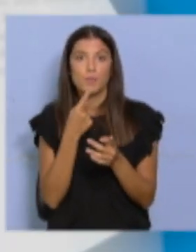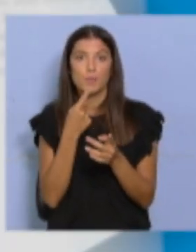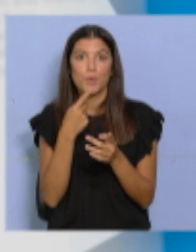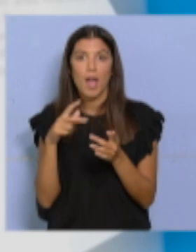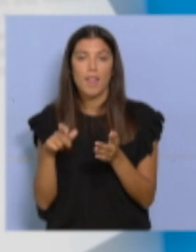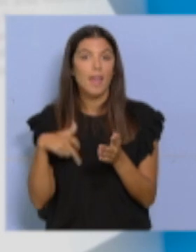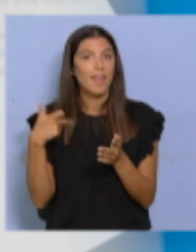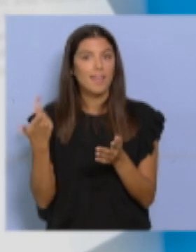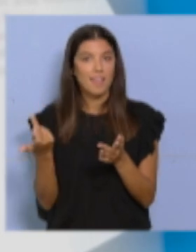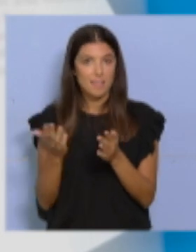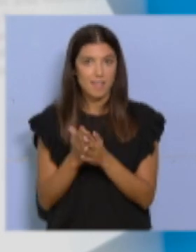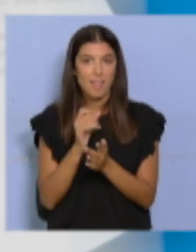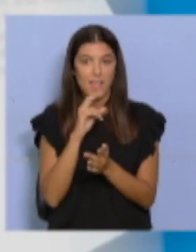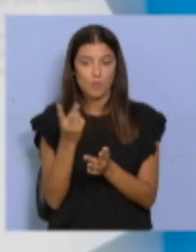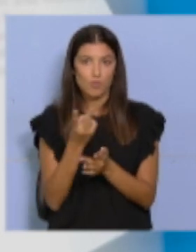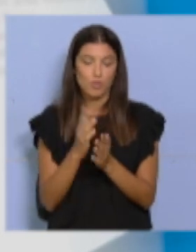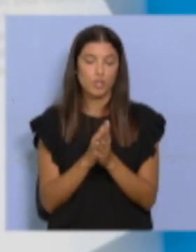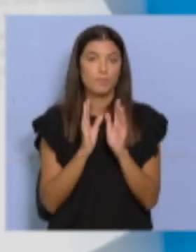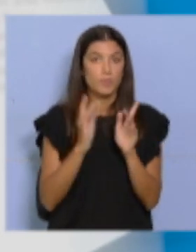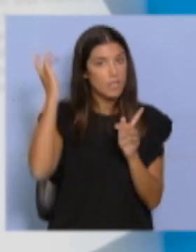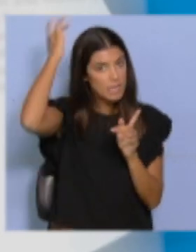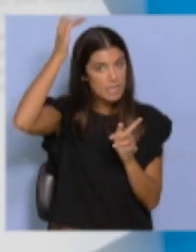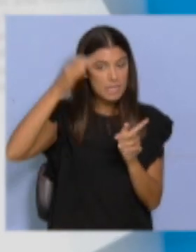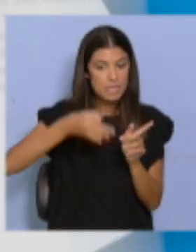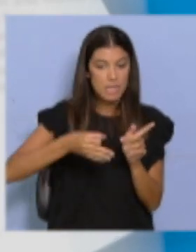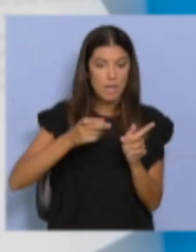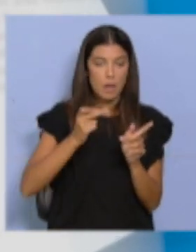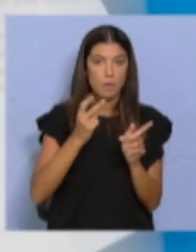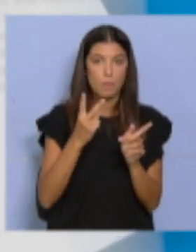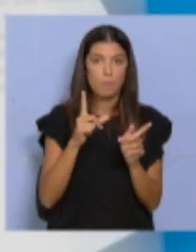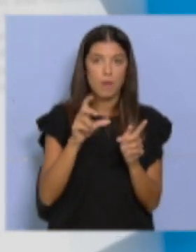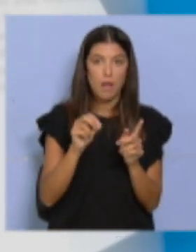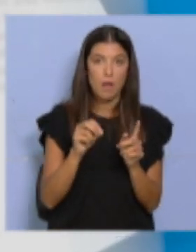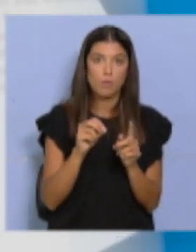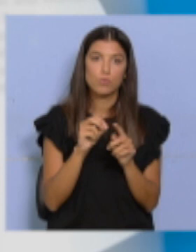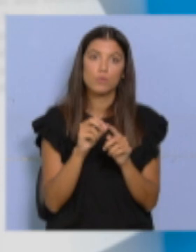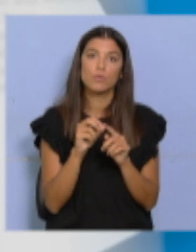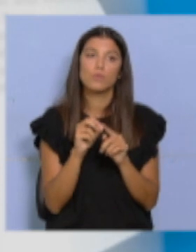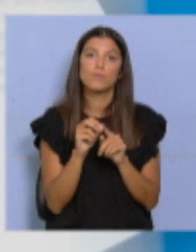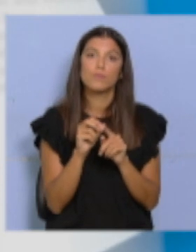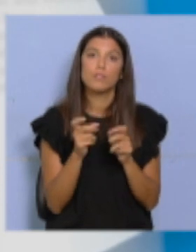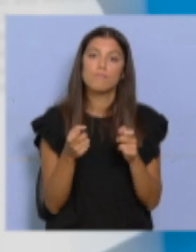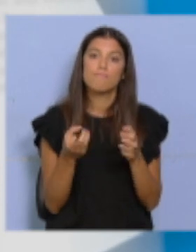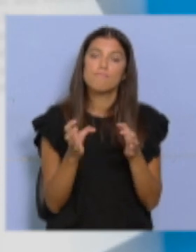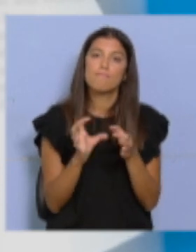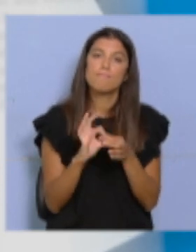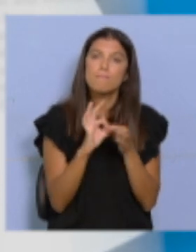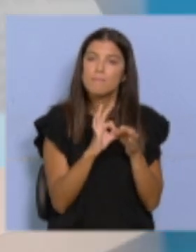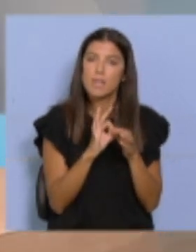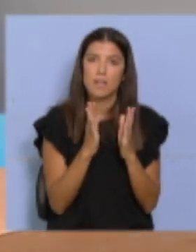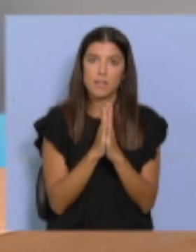essencial. A sua vida só se entende com esta chave, Deus, né? Foi por Deus que